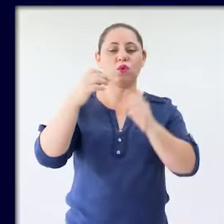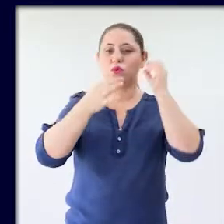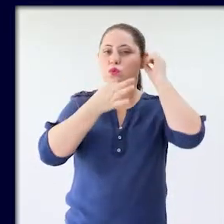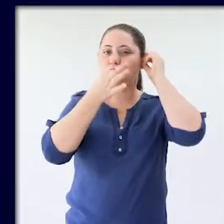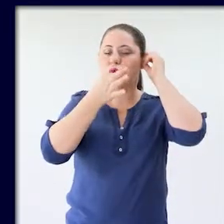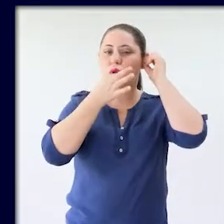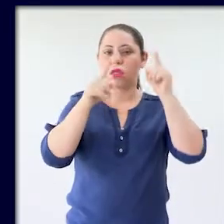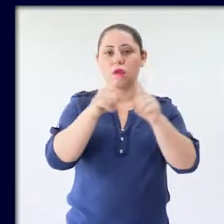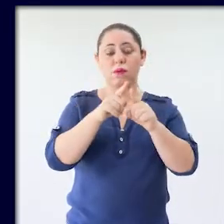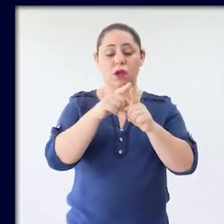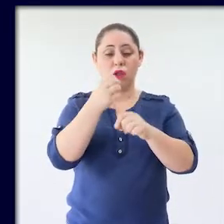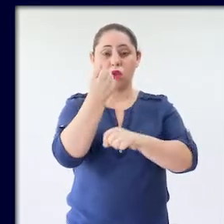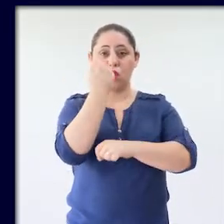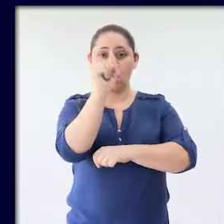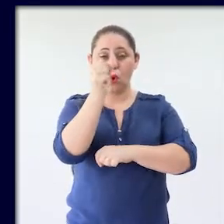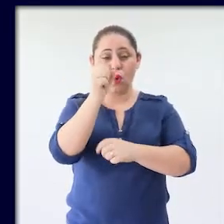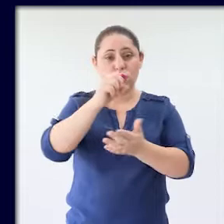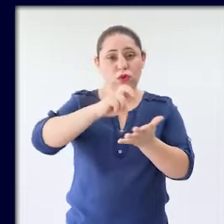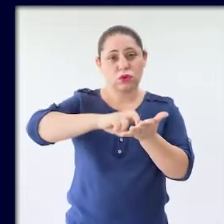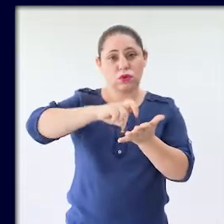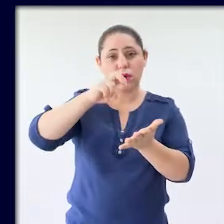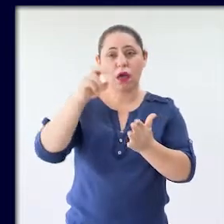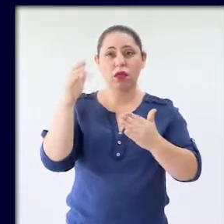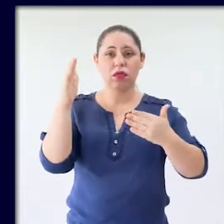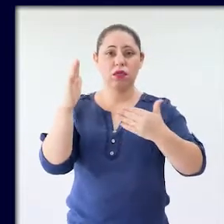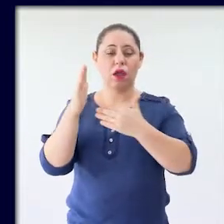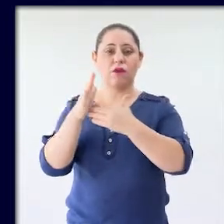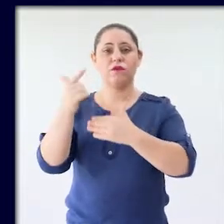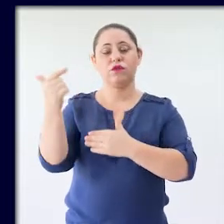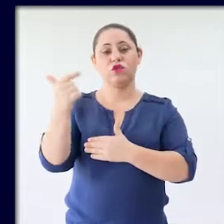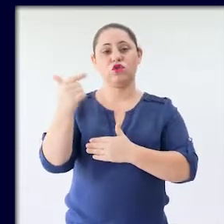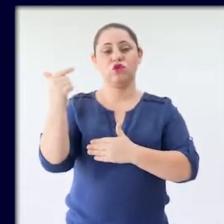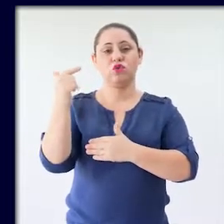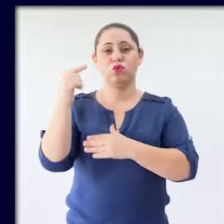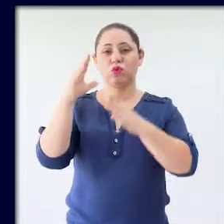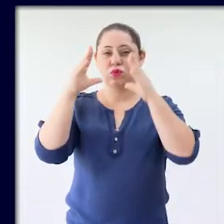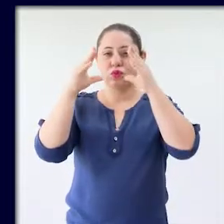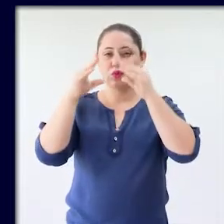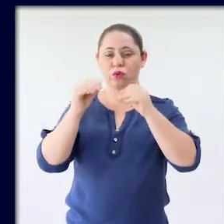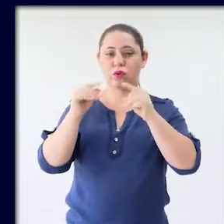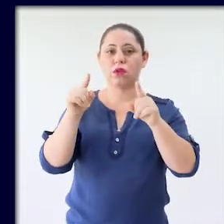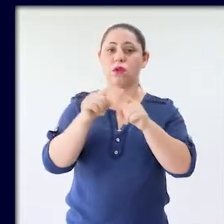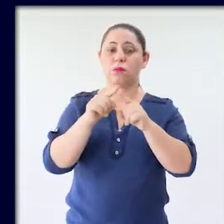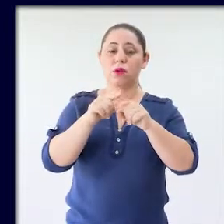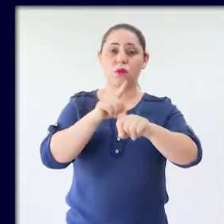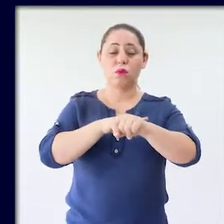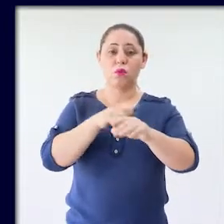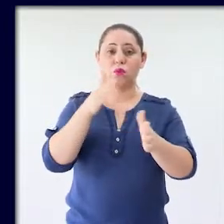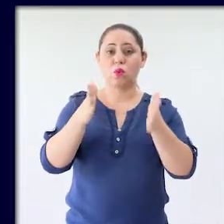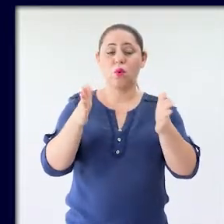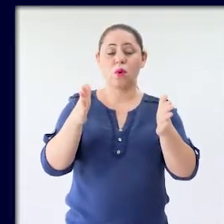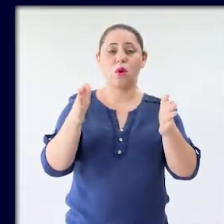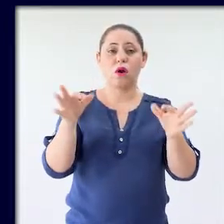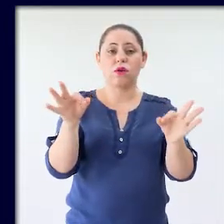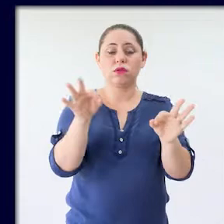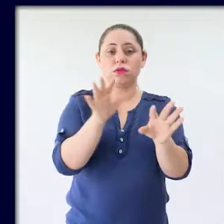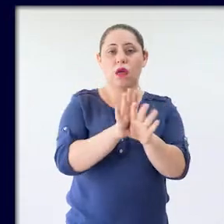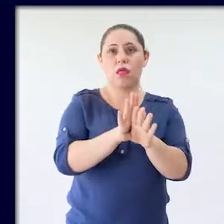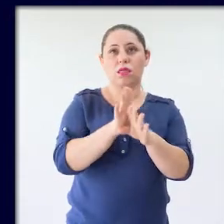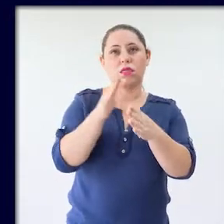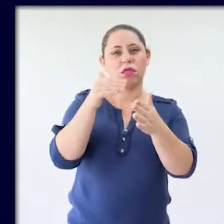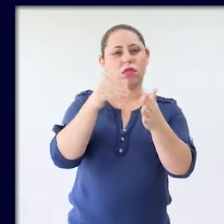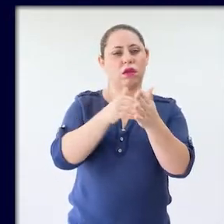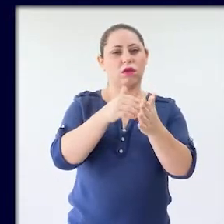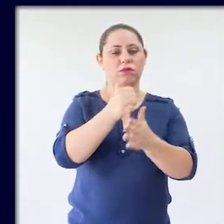utilizados das 8 até as 22 horas e, excepcionalmente, no comício que encerra as